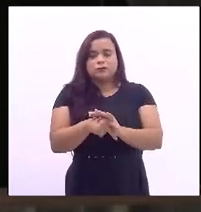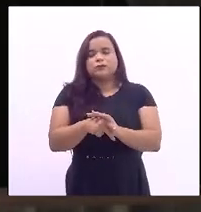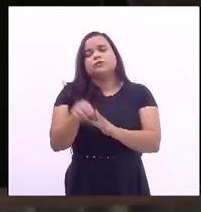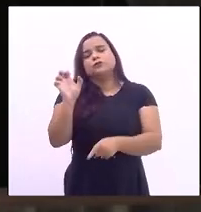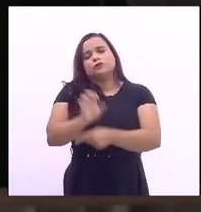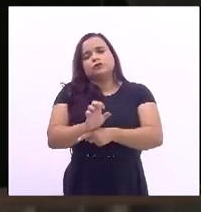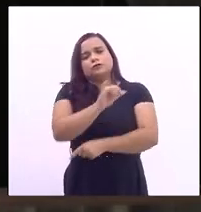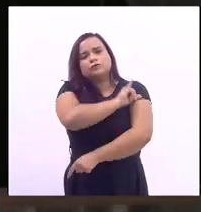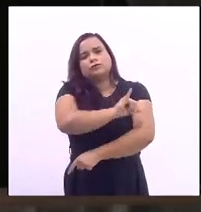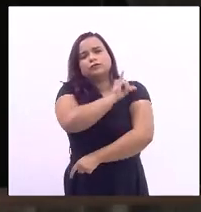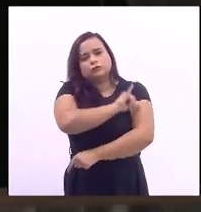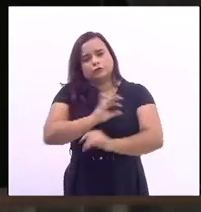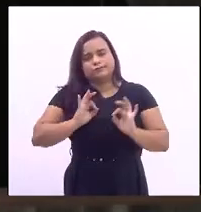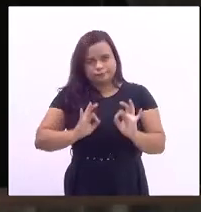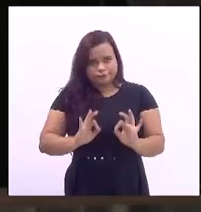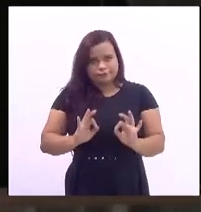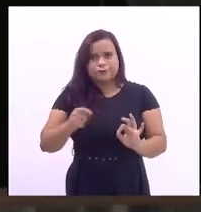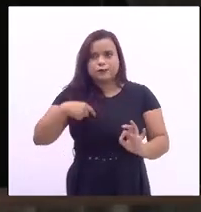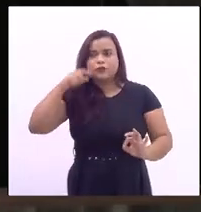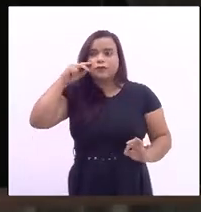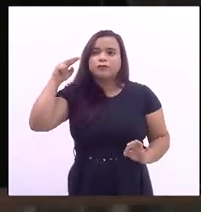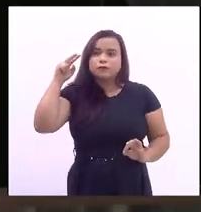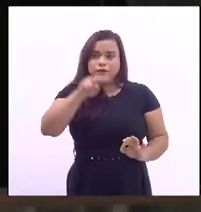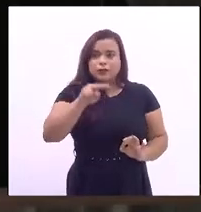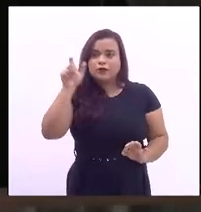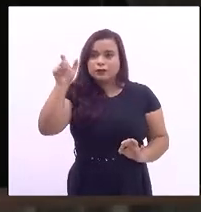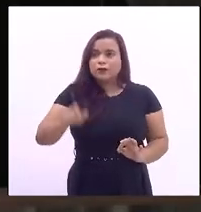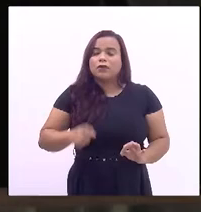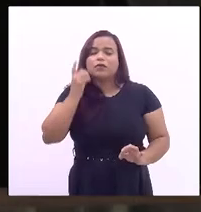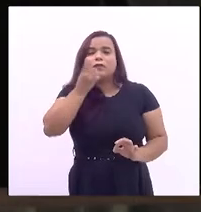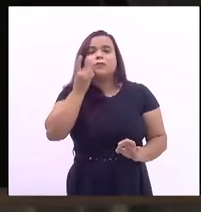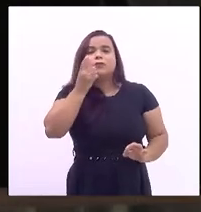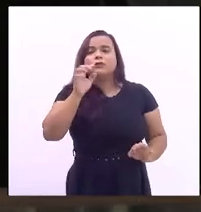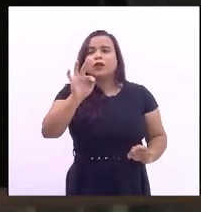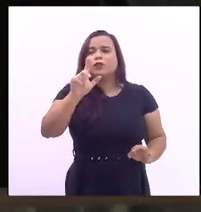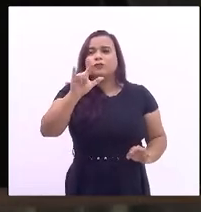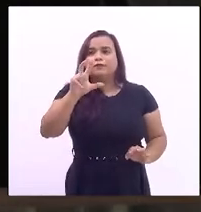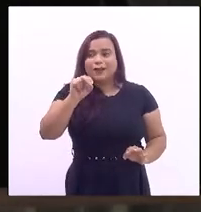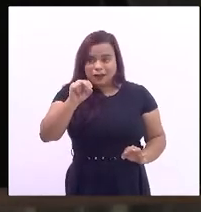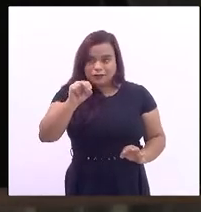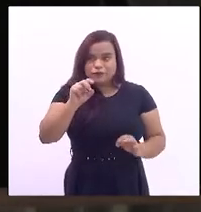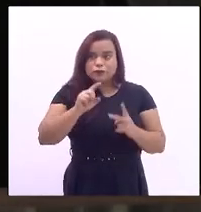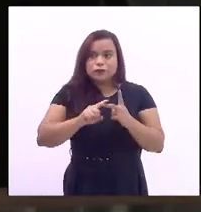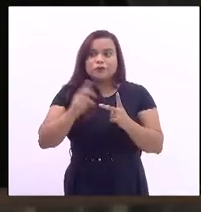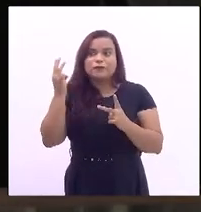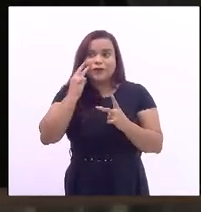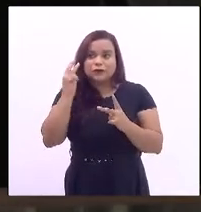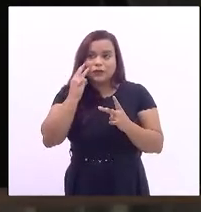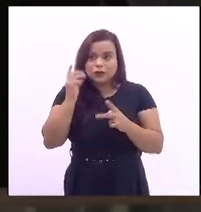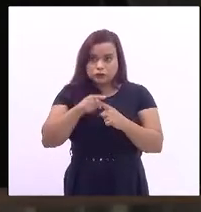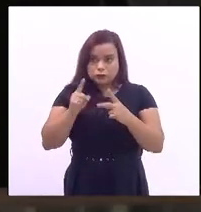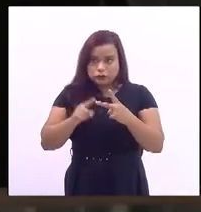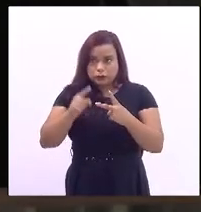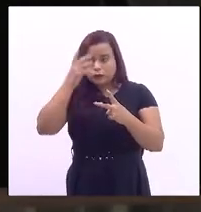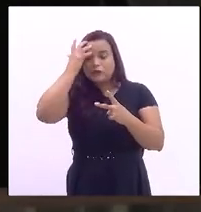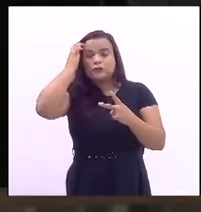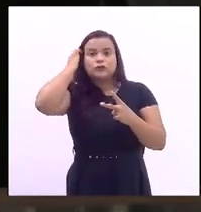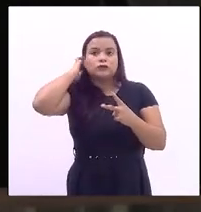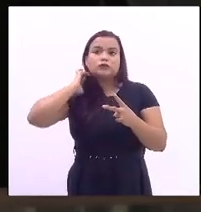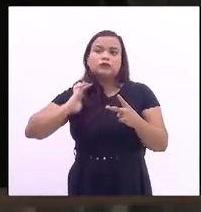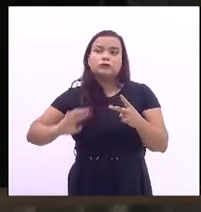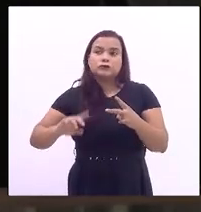Estado do Rio de Janeiro e eu vejo aqui nesse momento o deputado Flávio serafini o deputado waldeck que foram respectivamente